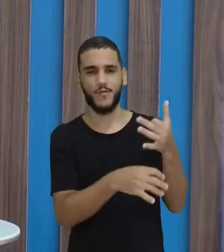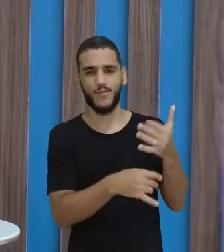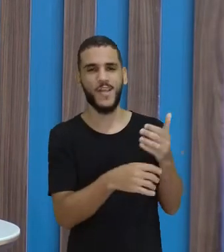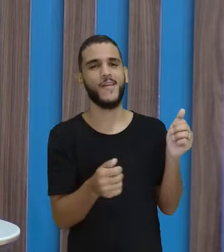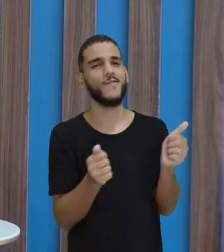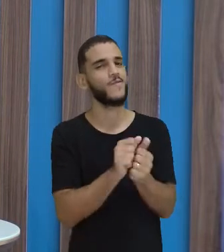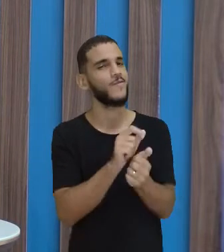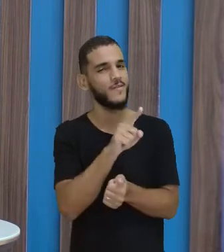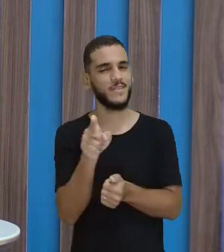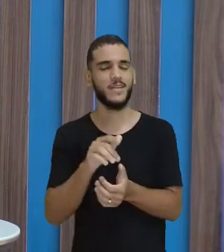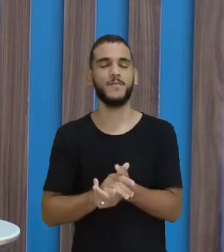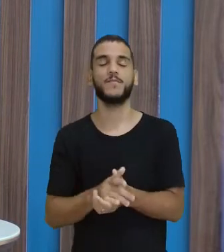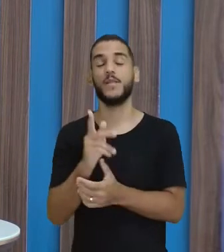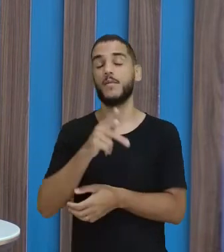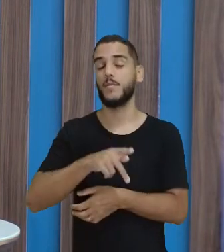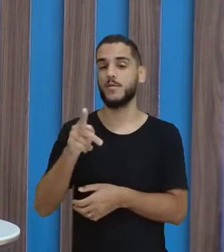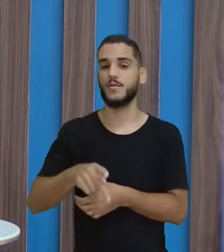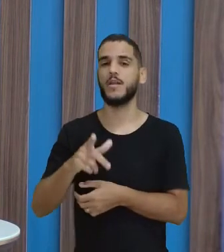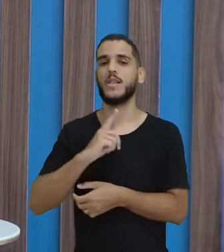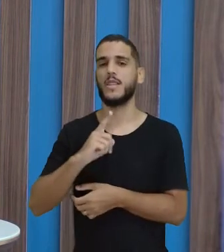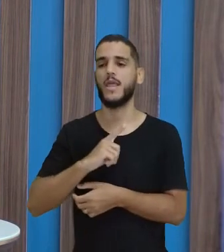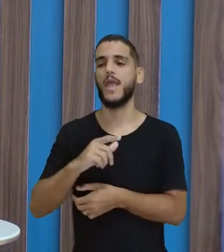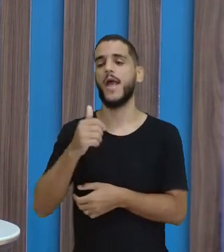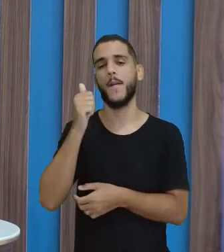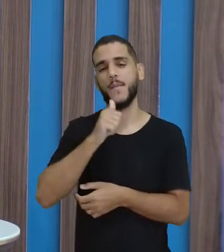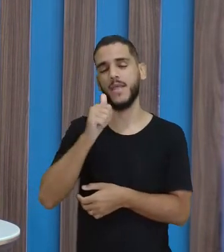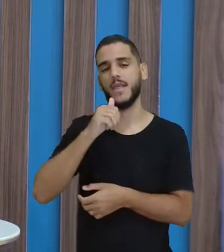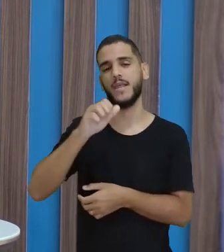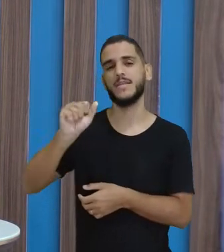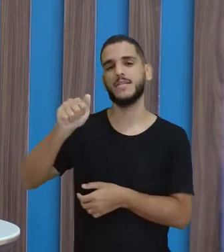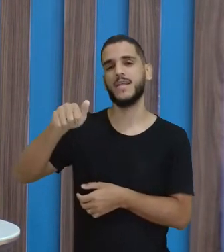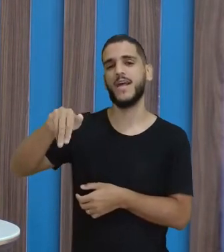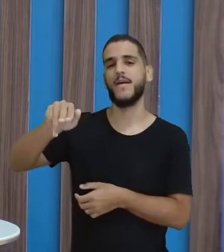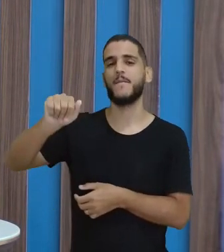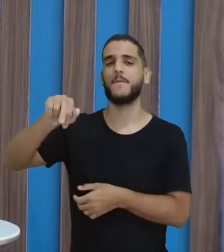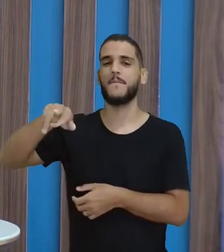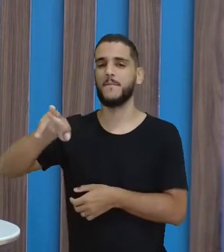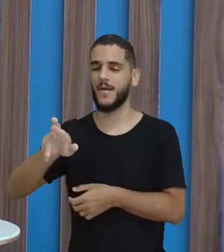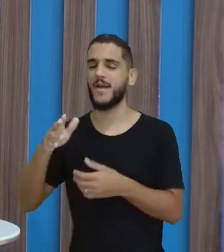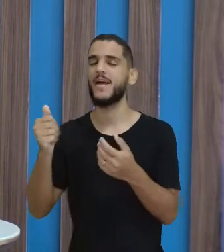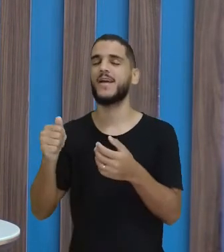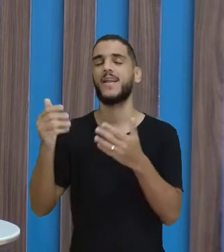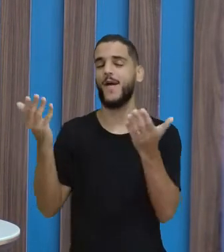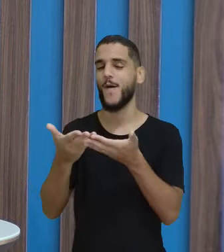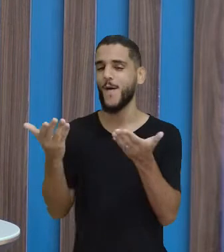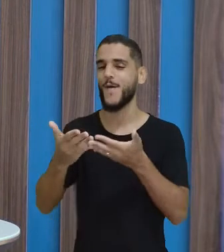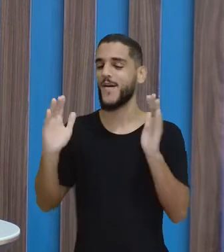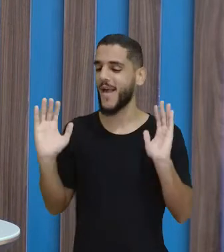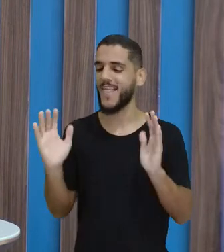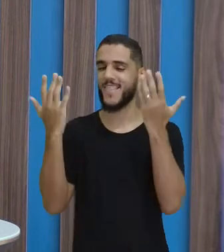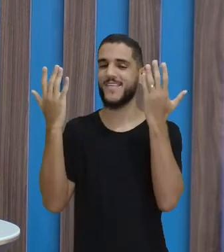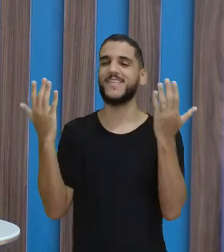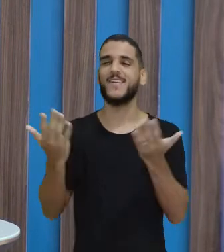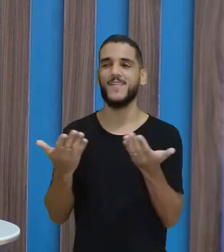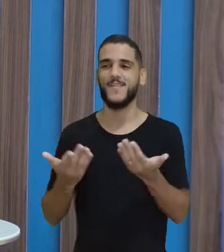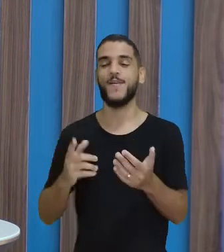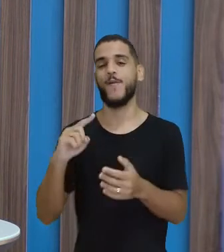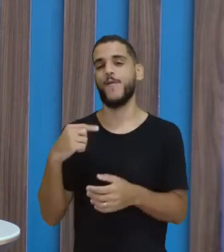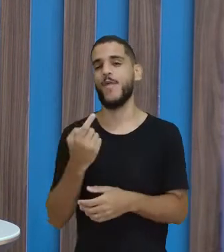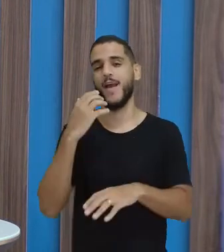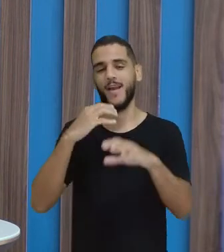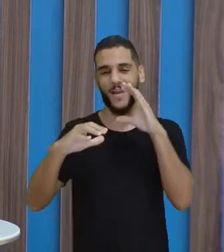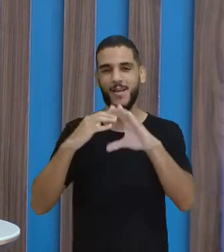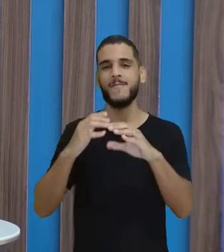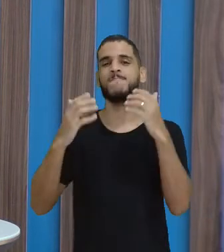vocês. E, professora Sandra, temos aqui a Samara. Aniversário da Samara, não é? Como sim, você já sim. sabe, já cantamos parabéns